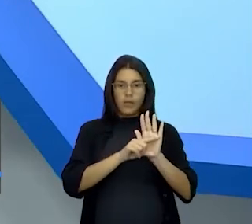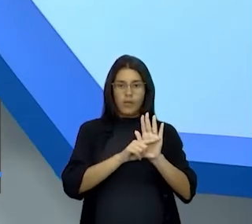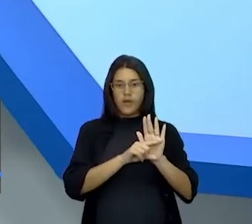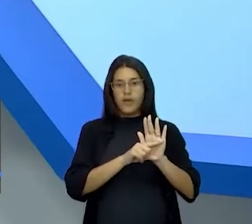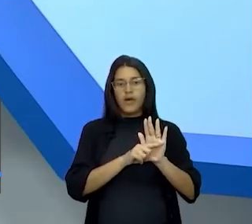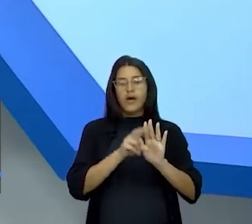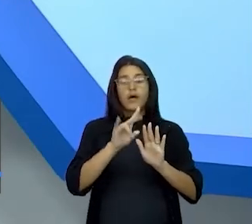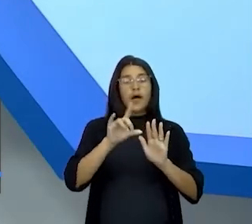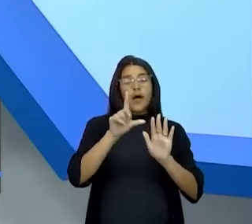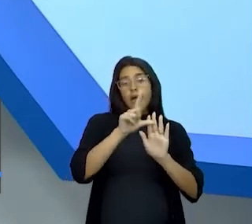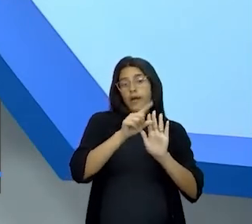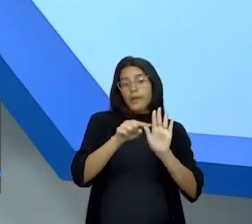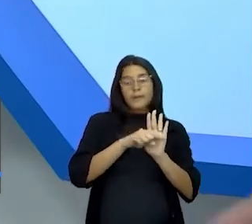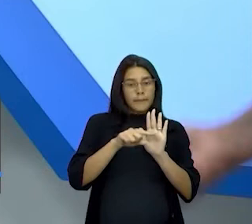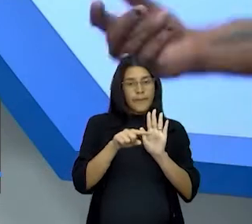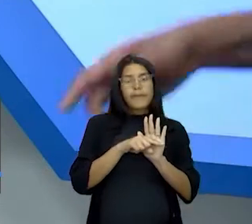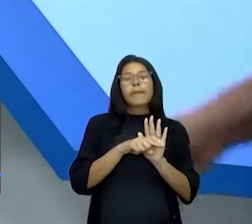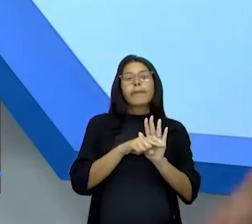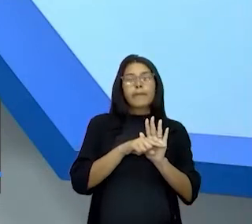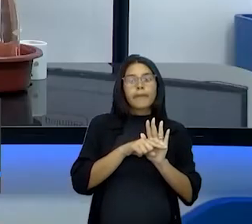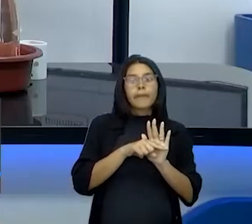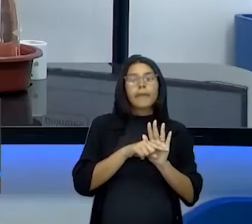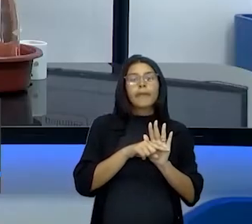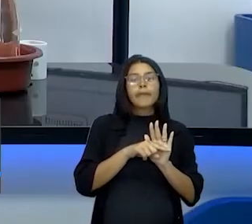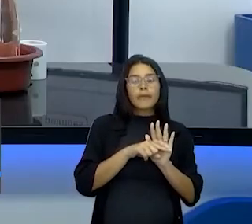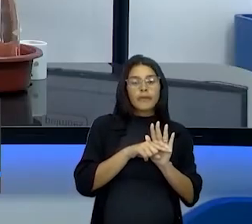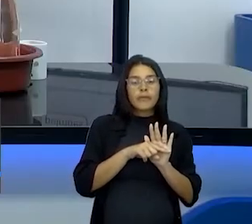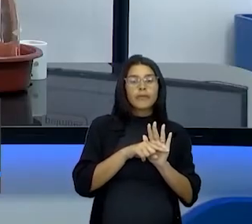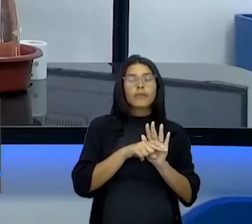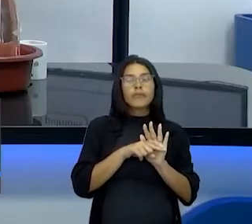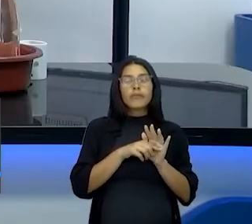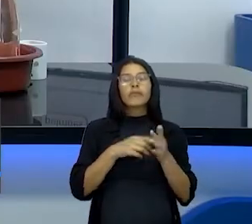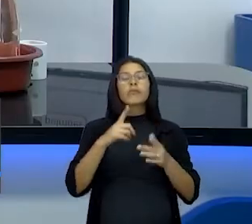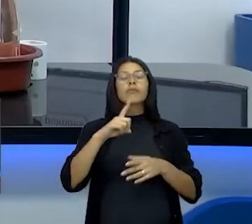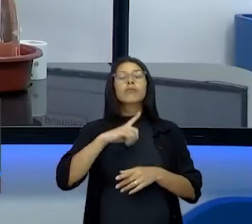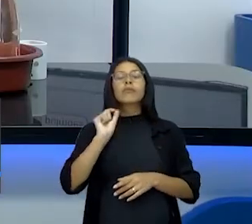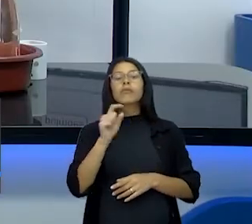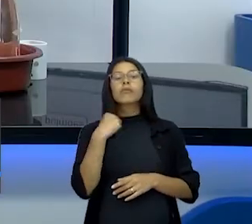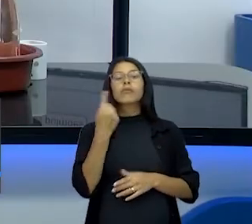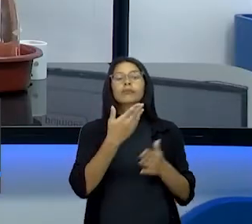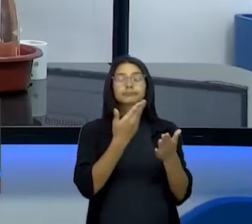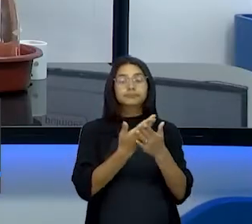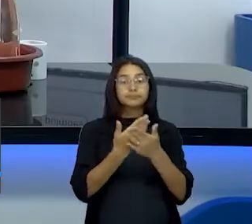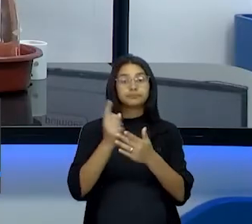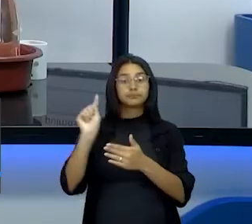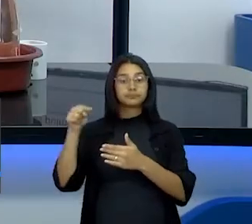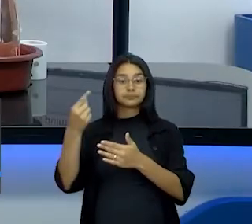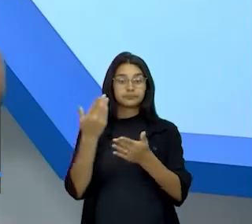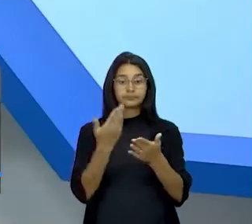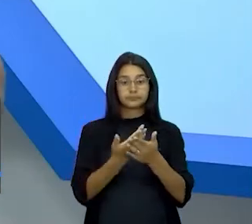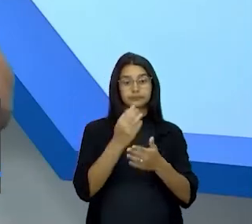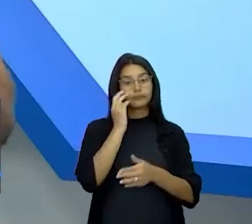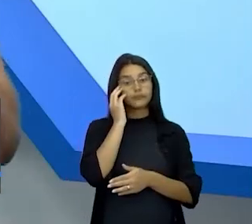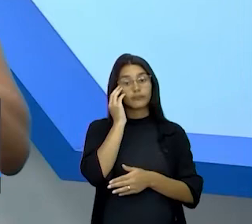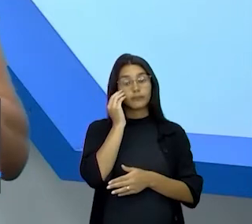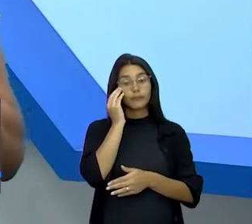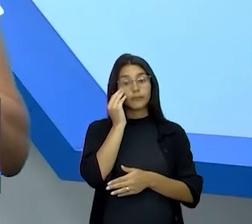ser menor. Tá certo? Porque você vai ter sobre aquela... E aí você tem o que a gente vai estudar na nossa próxima aula, que vai ser